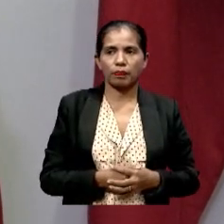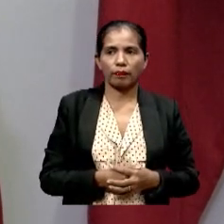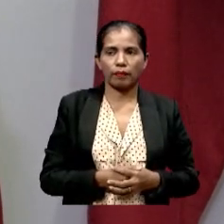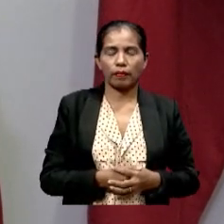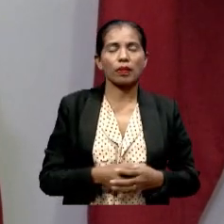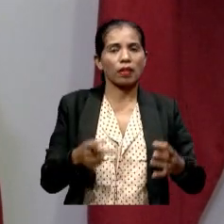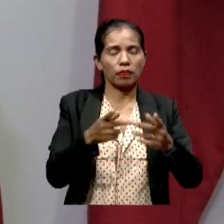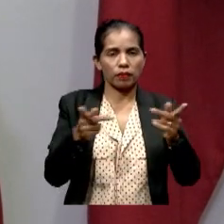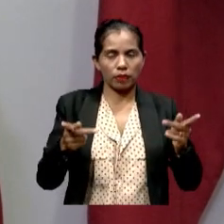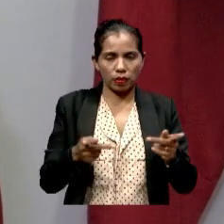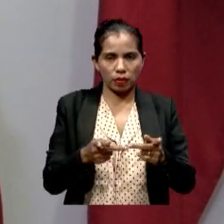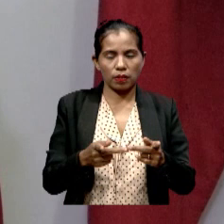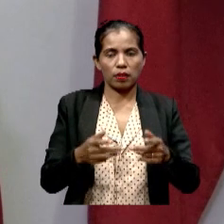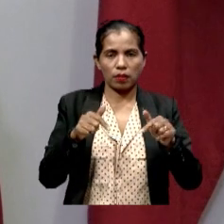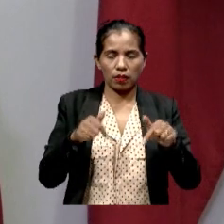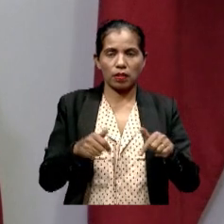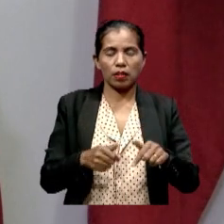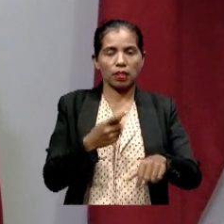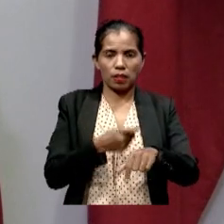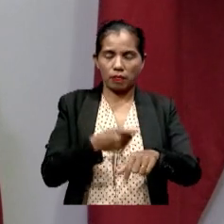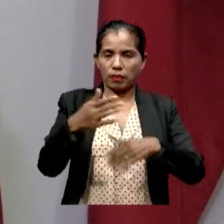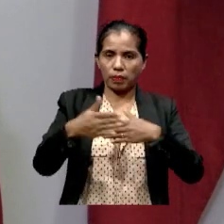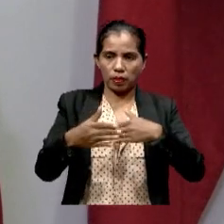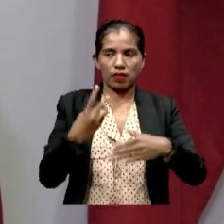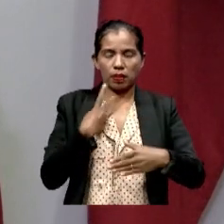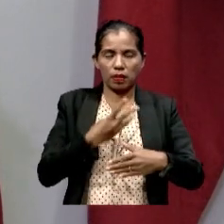ambiente não é, e o tempo bada que também é